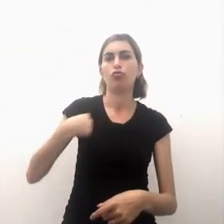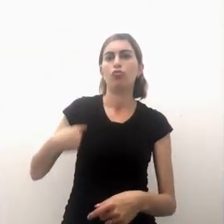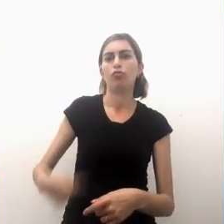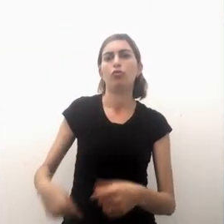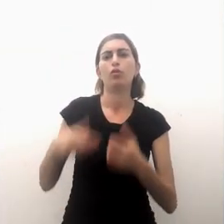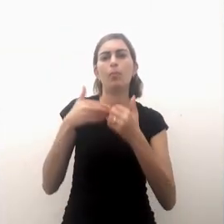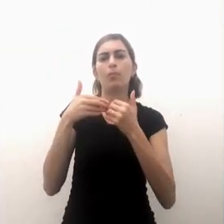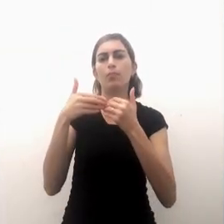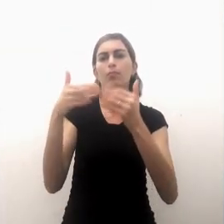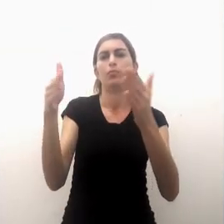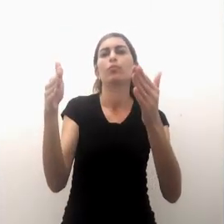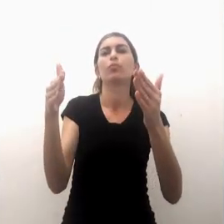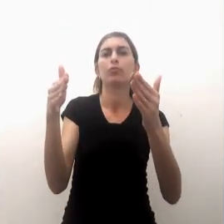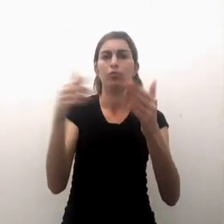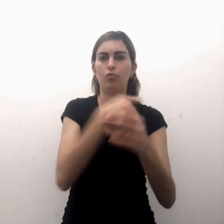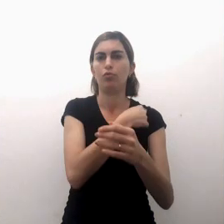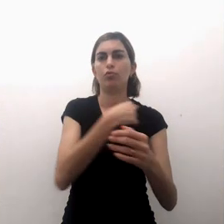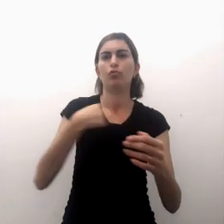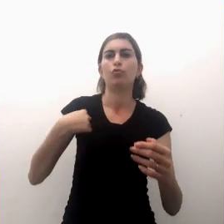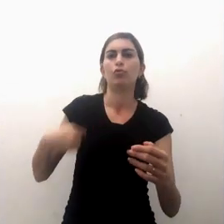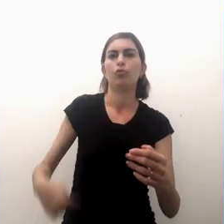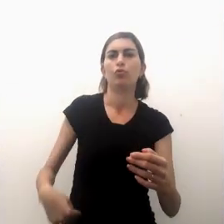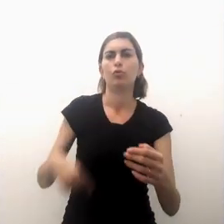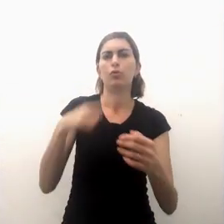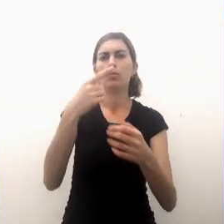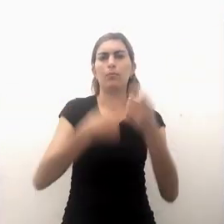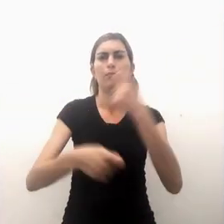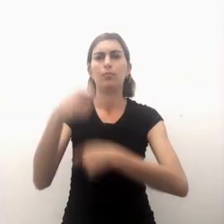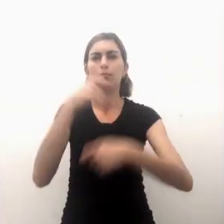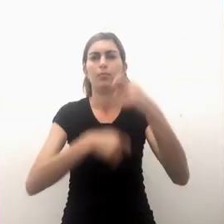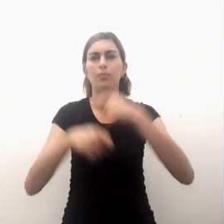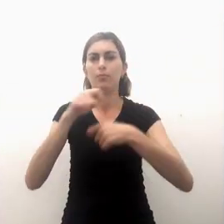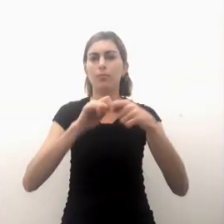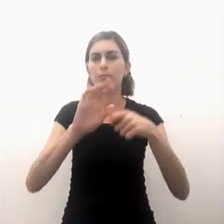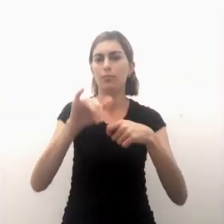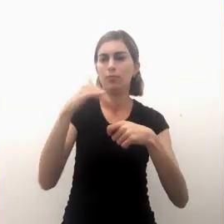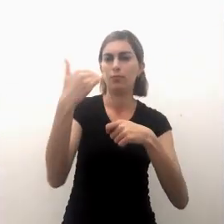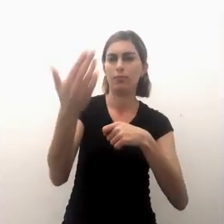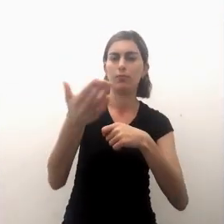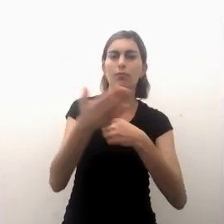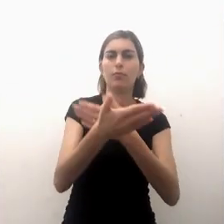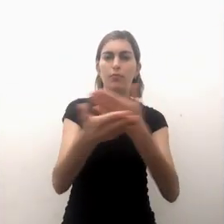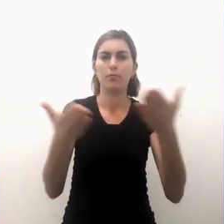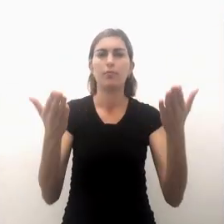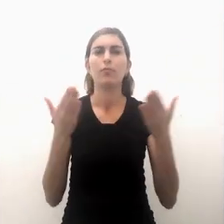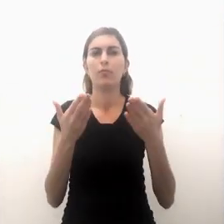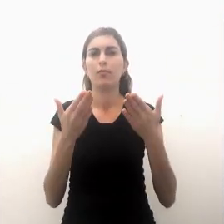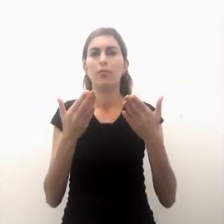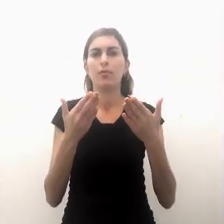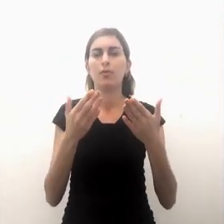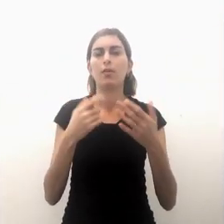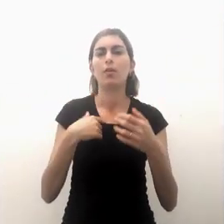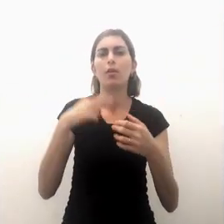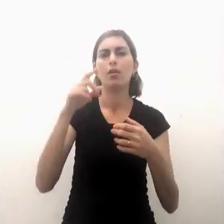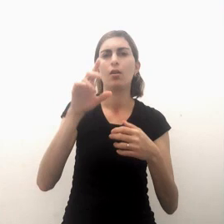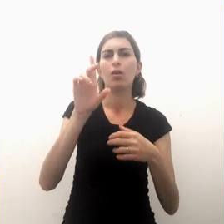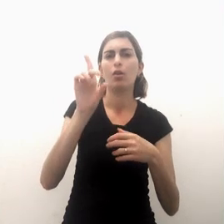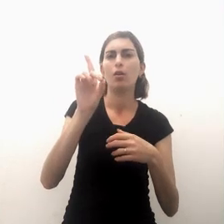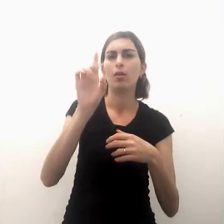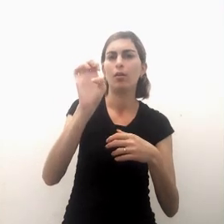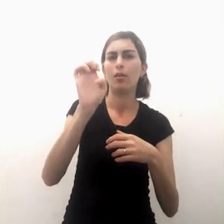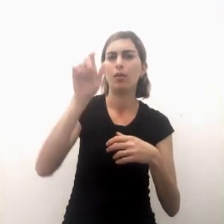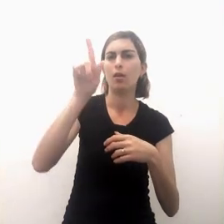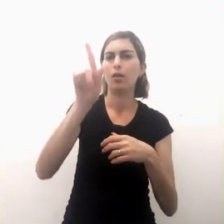as portas da China para o mercado externo, tá? E vamos entender isso. Deng Xiaoping,